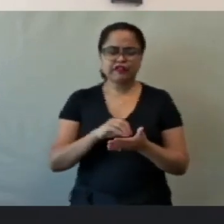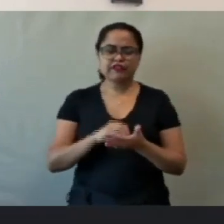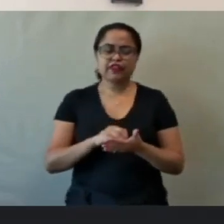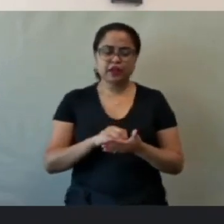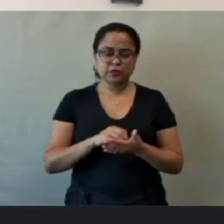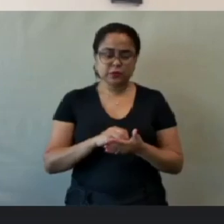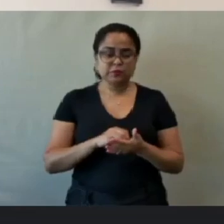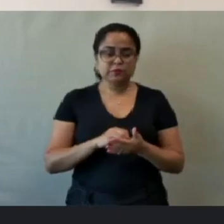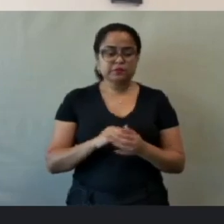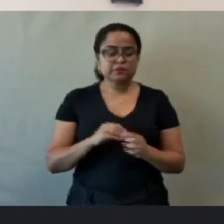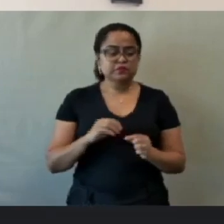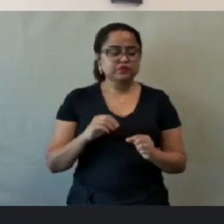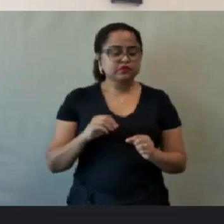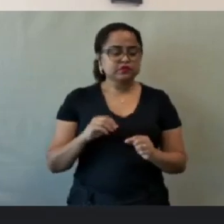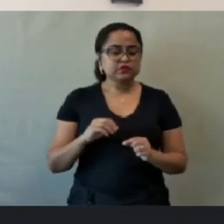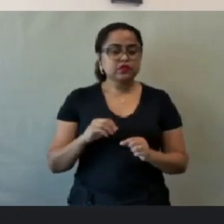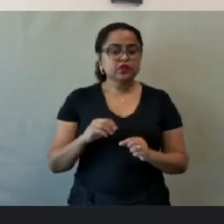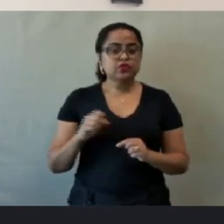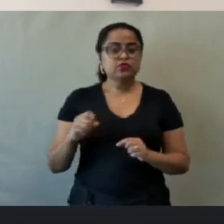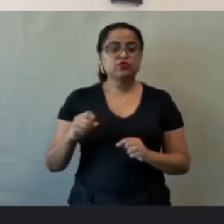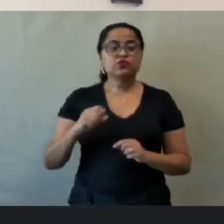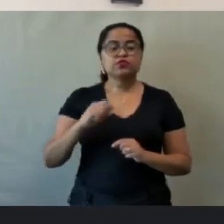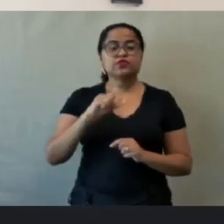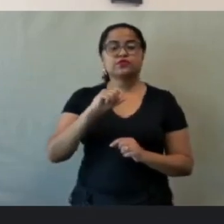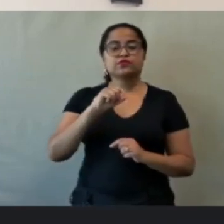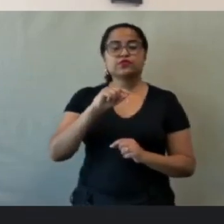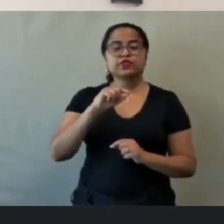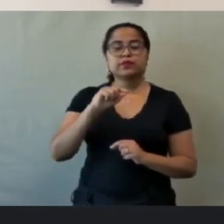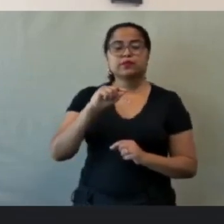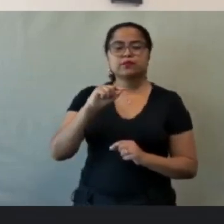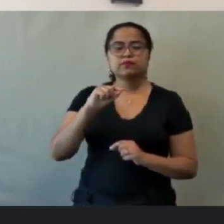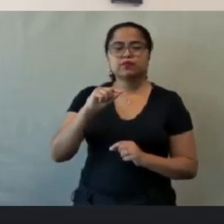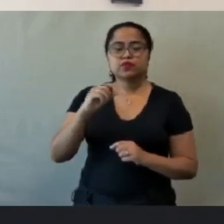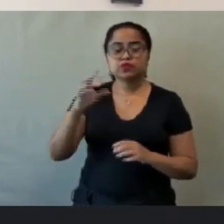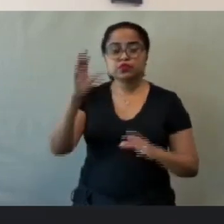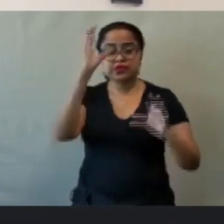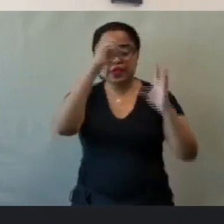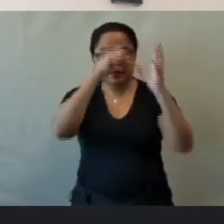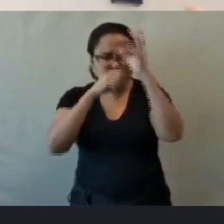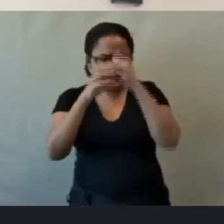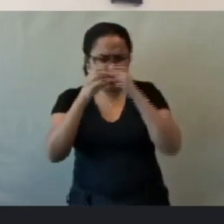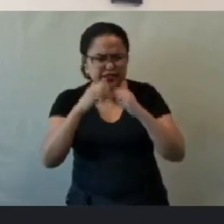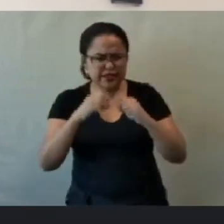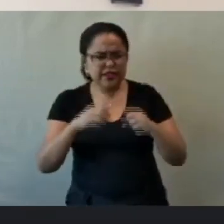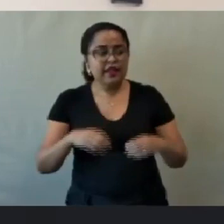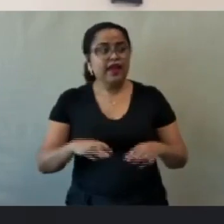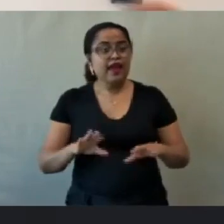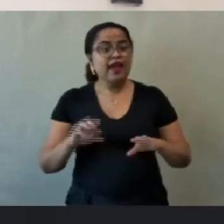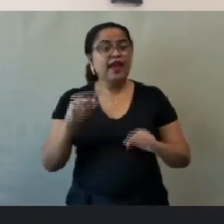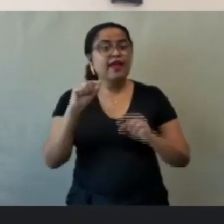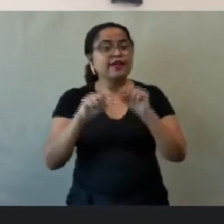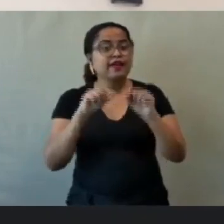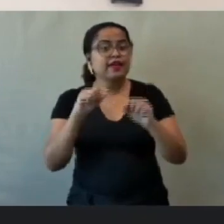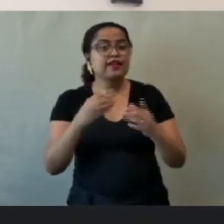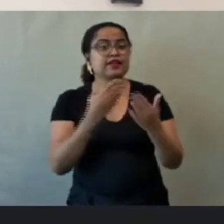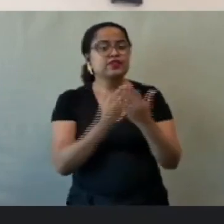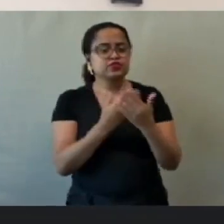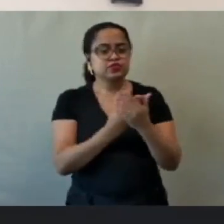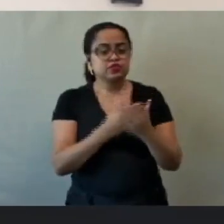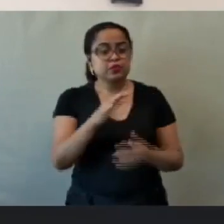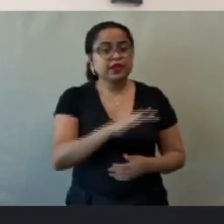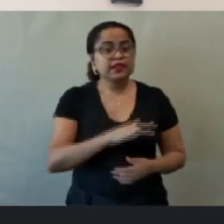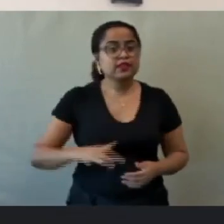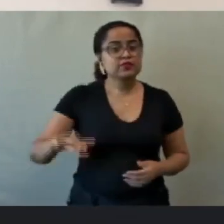muito pendente a questão do notório saber. Gente, profissional da educação é quem estuda para estar no espaço da escola, é quem estuda para